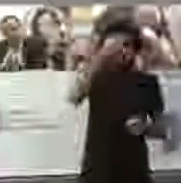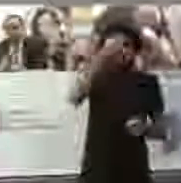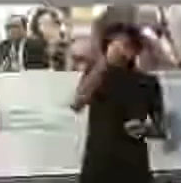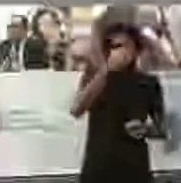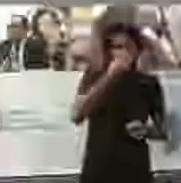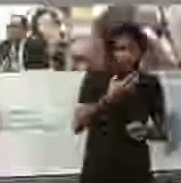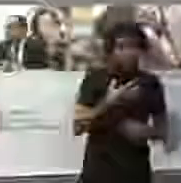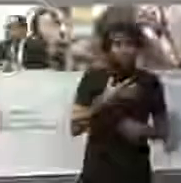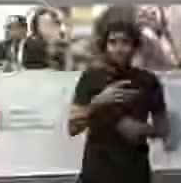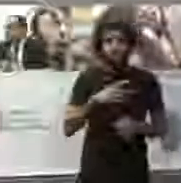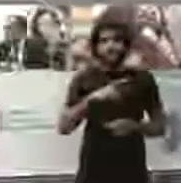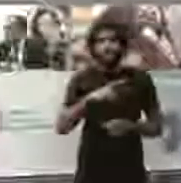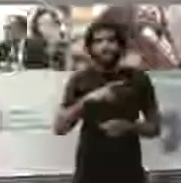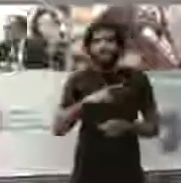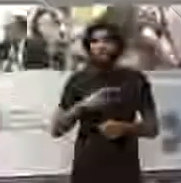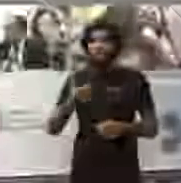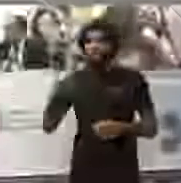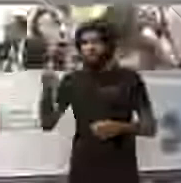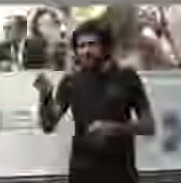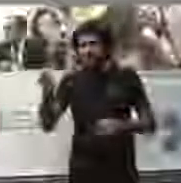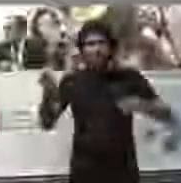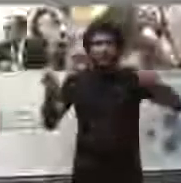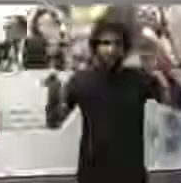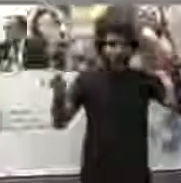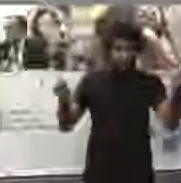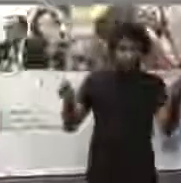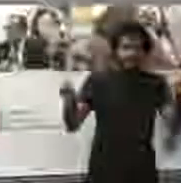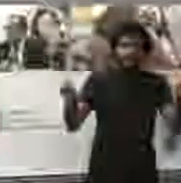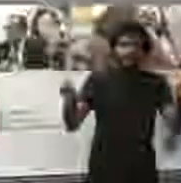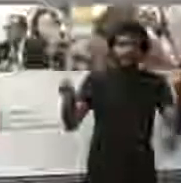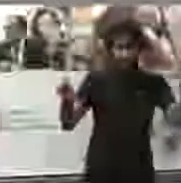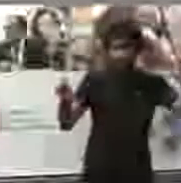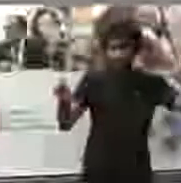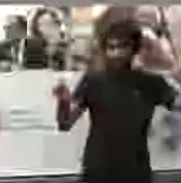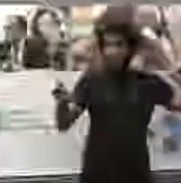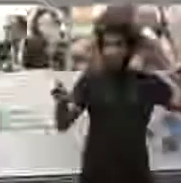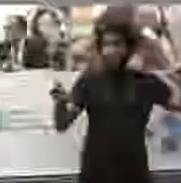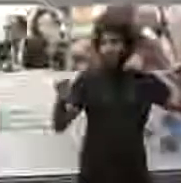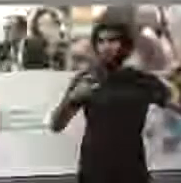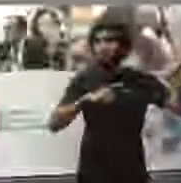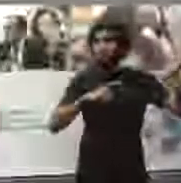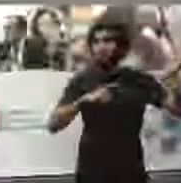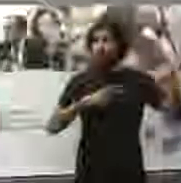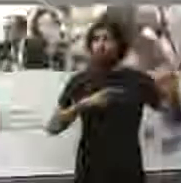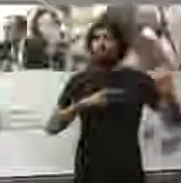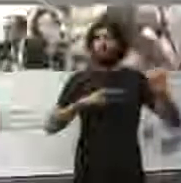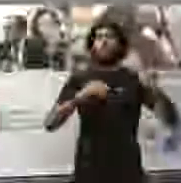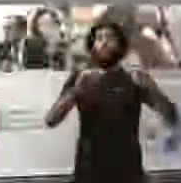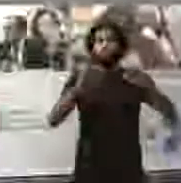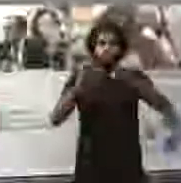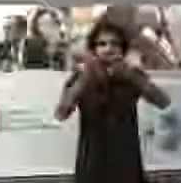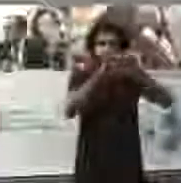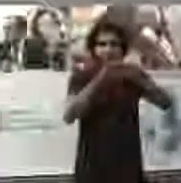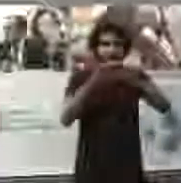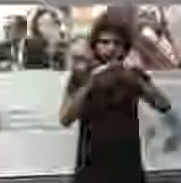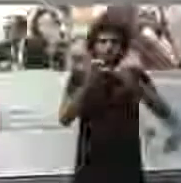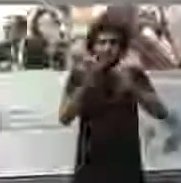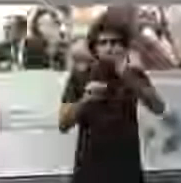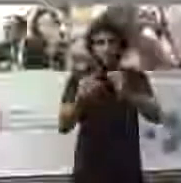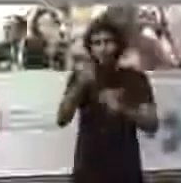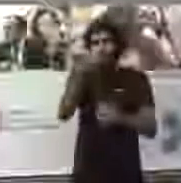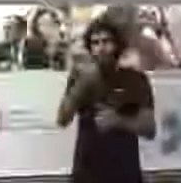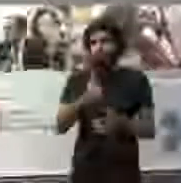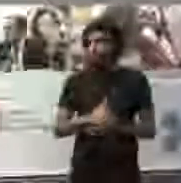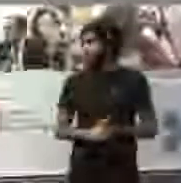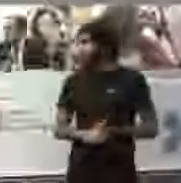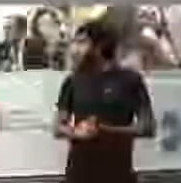por 20 a 0 reconheceu a continuidade do modelo de uma instabilidade jurídica que precisávamos depois disso como